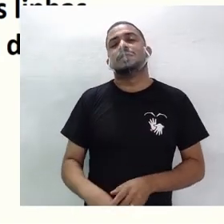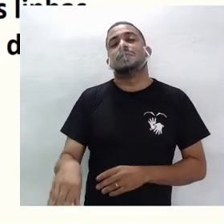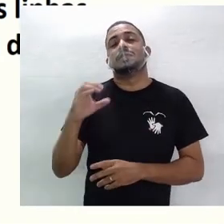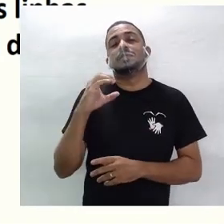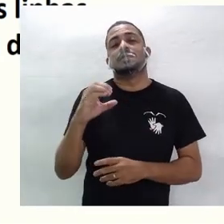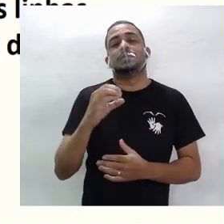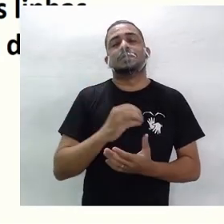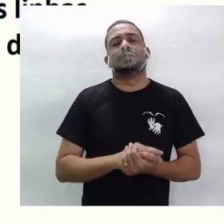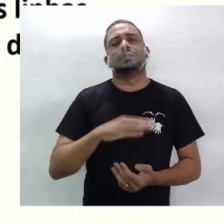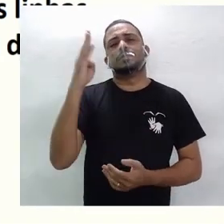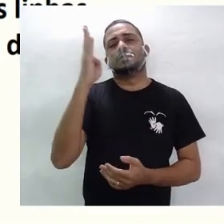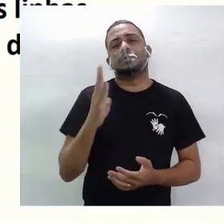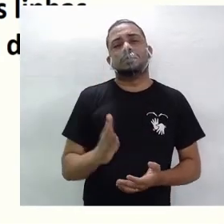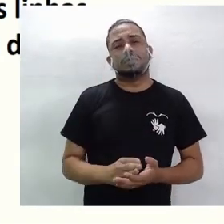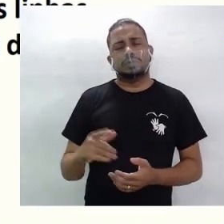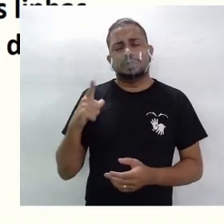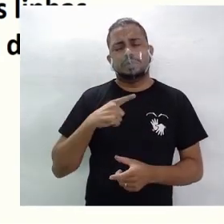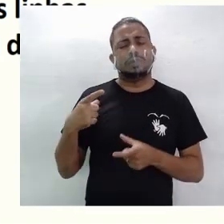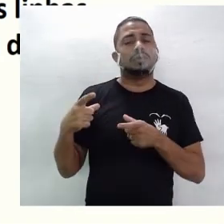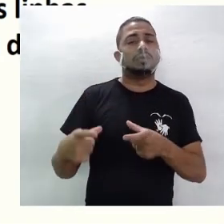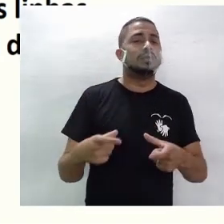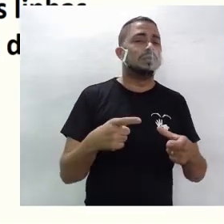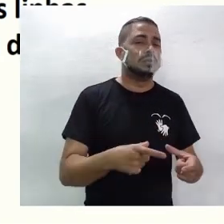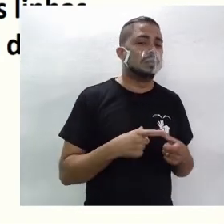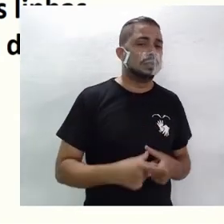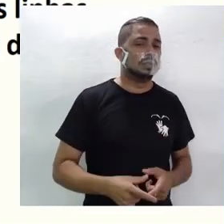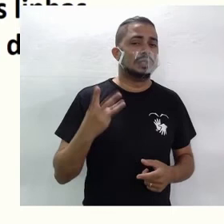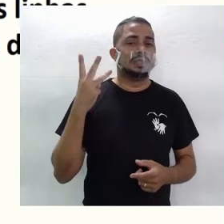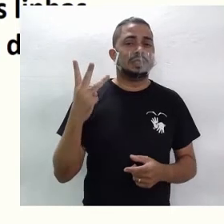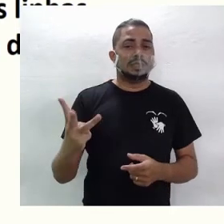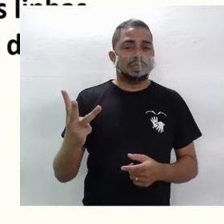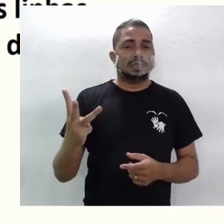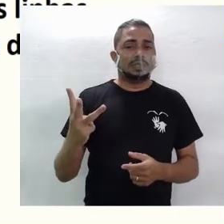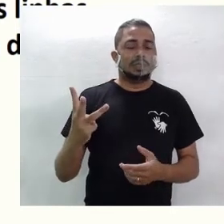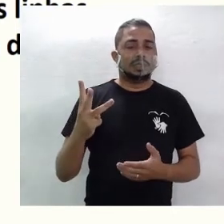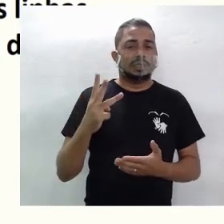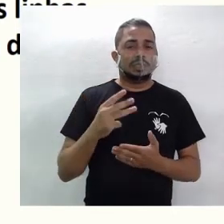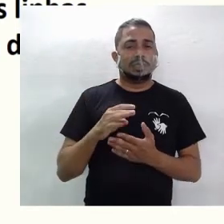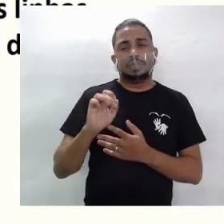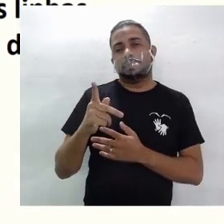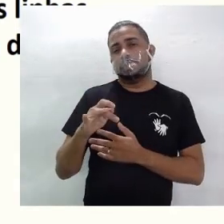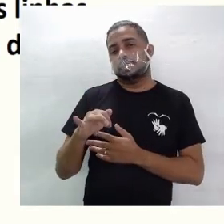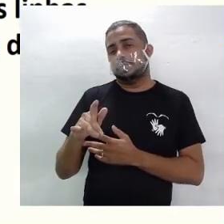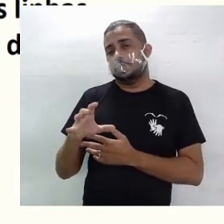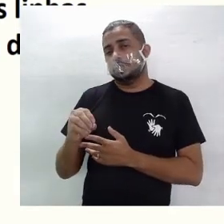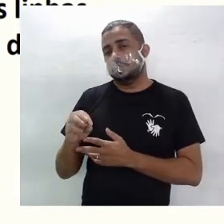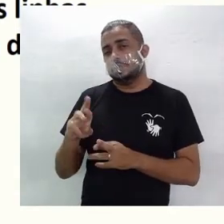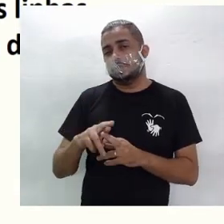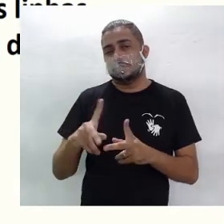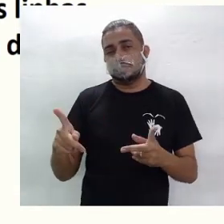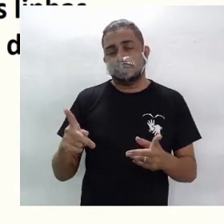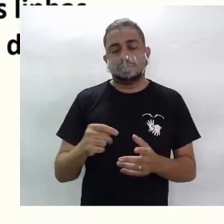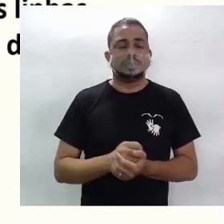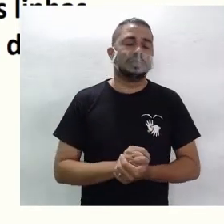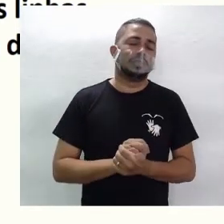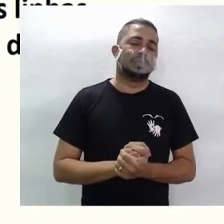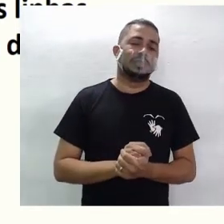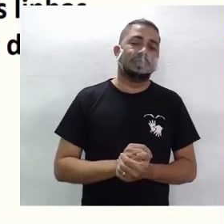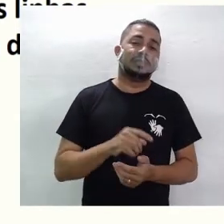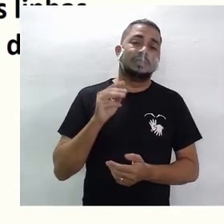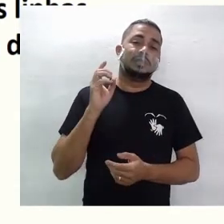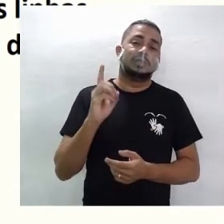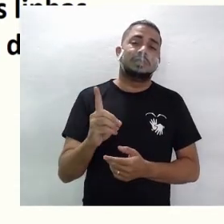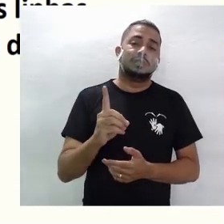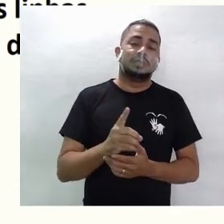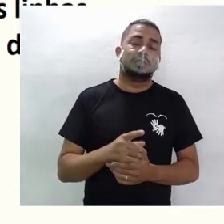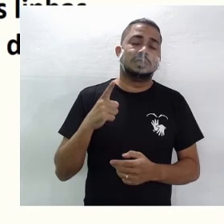C. O Brasil está localizado em três hemisférios diferentes. D. O Brasil está